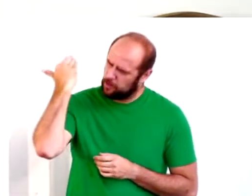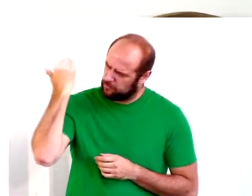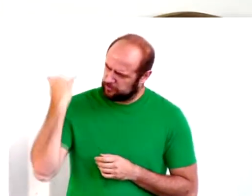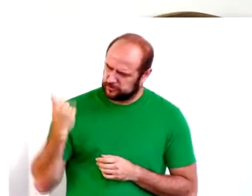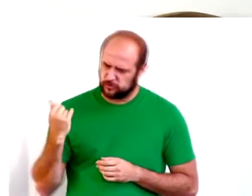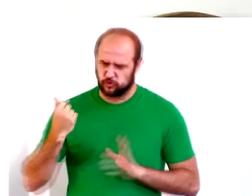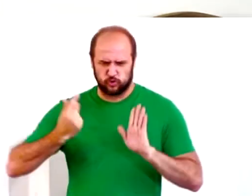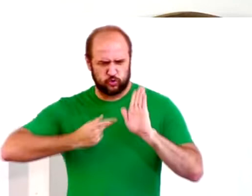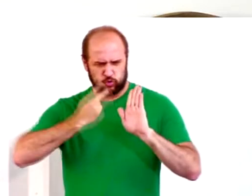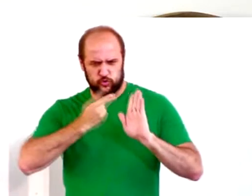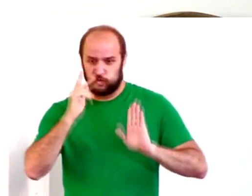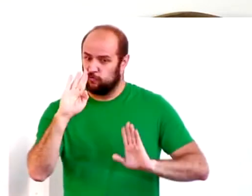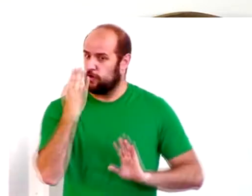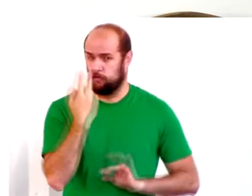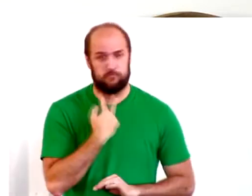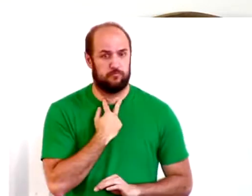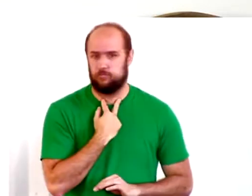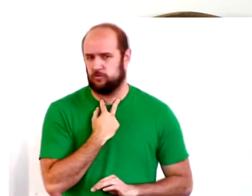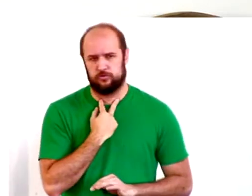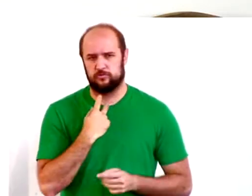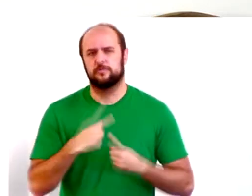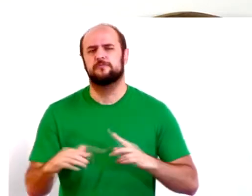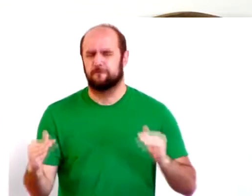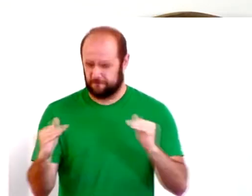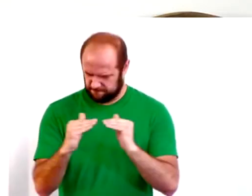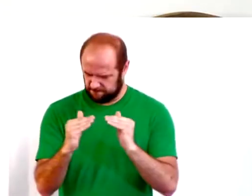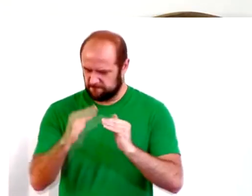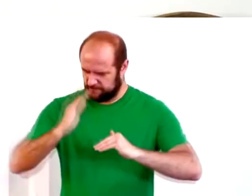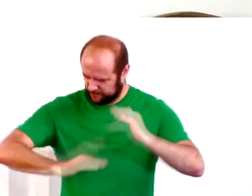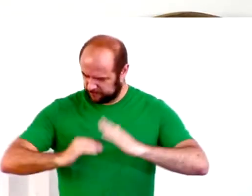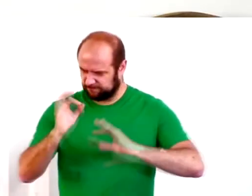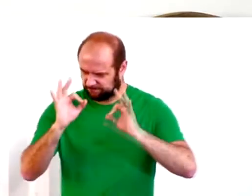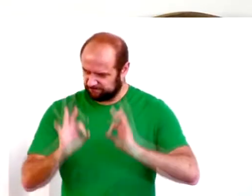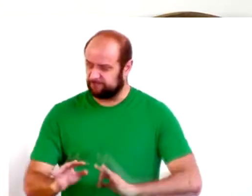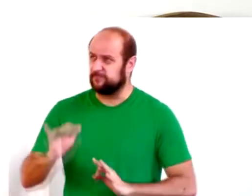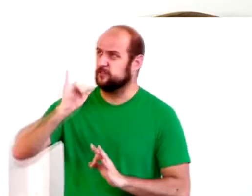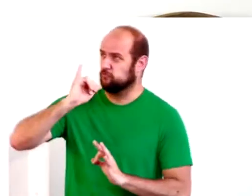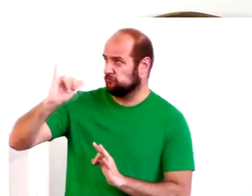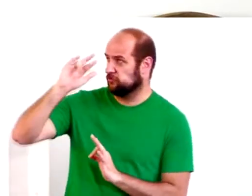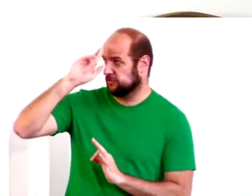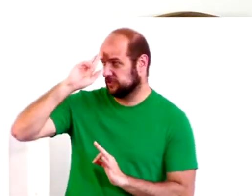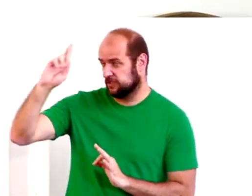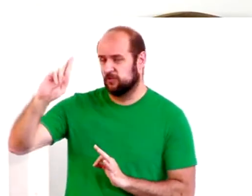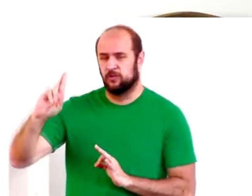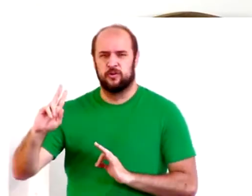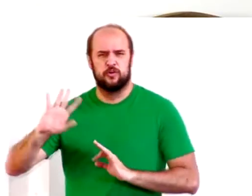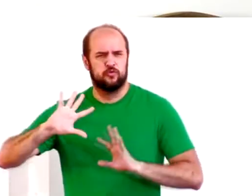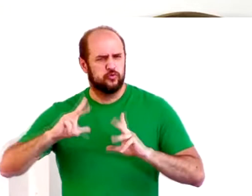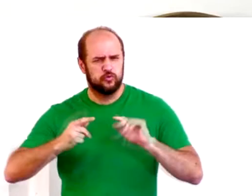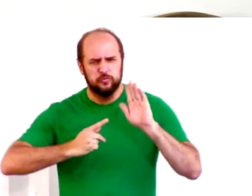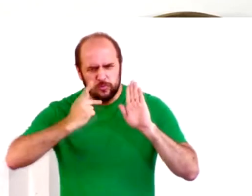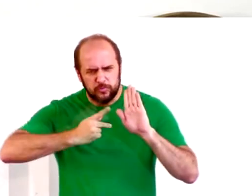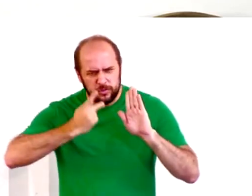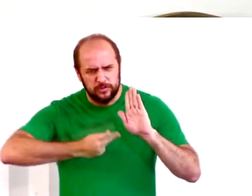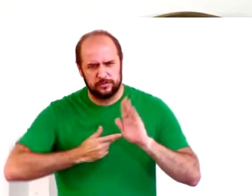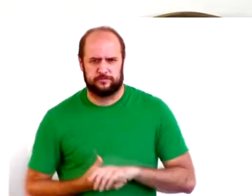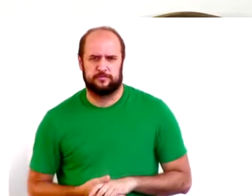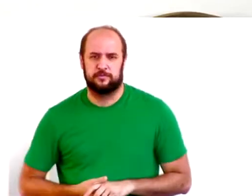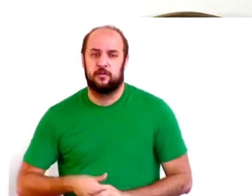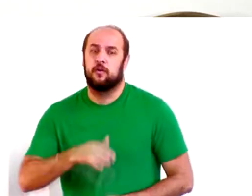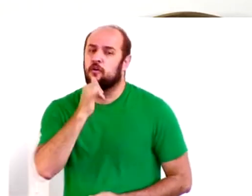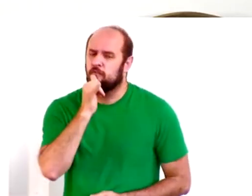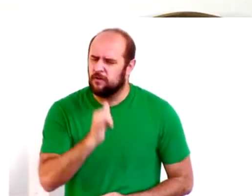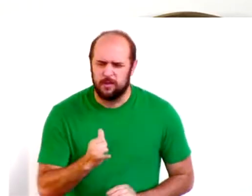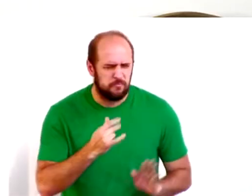jurarás falso, mas cumprirás rigorosamente para com o Senhor os teus juramentos. Eu, porém, vos digo, de modo